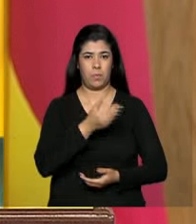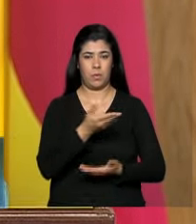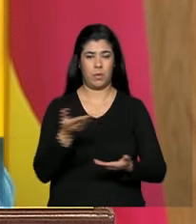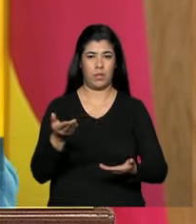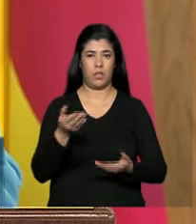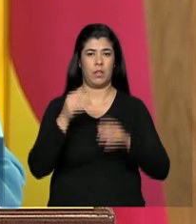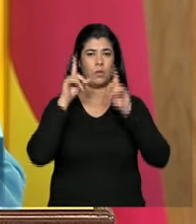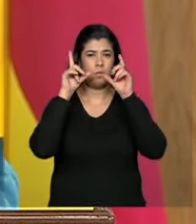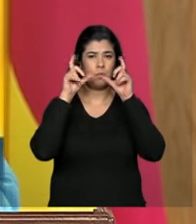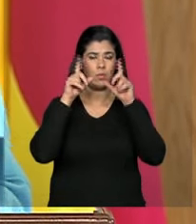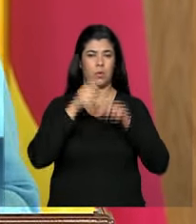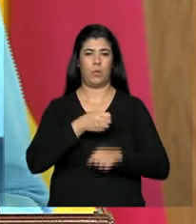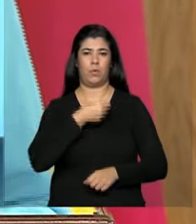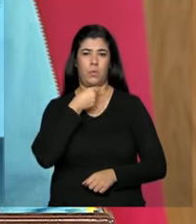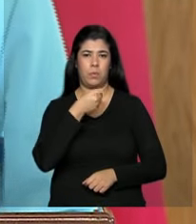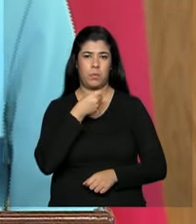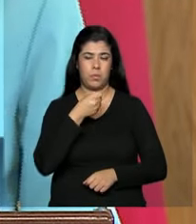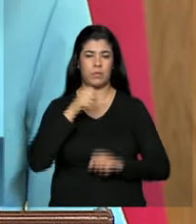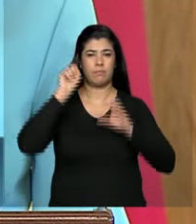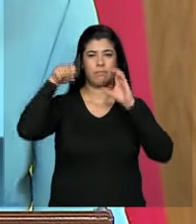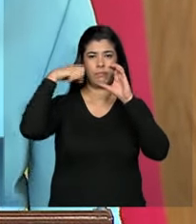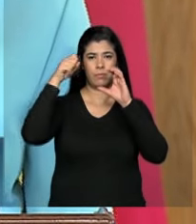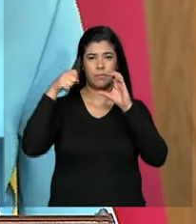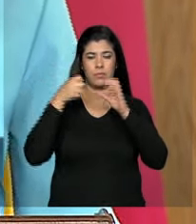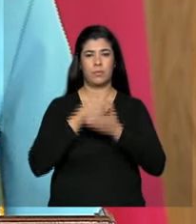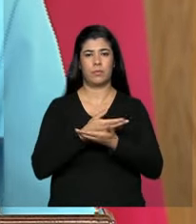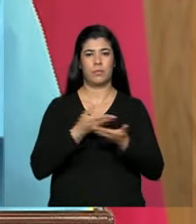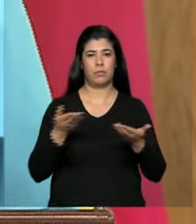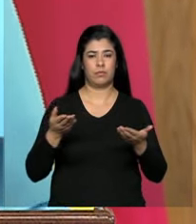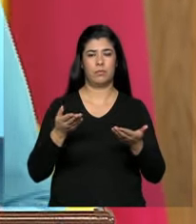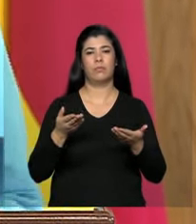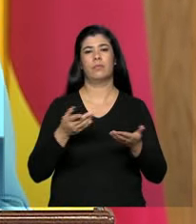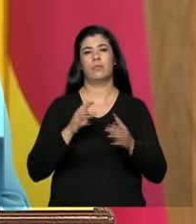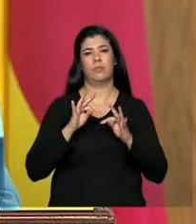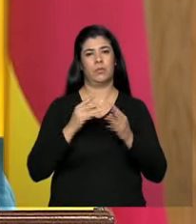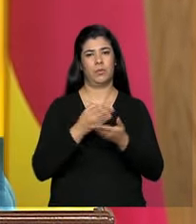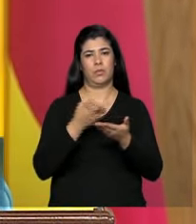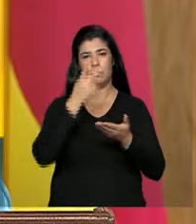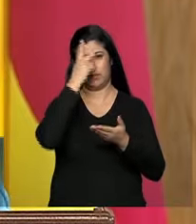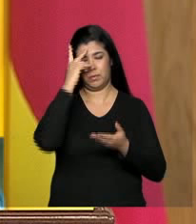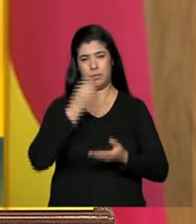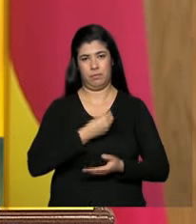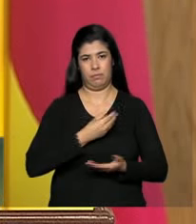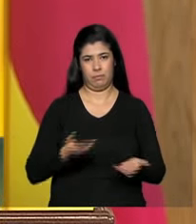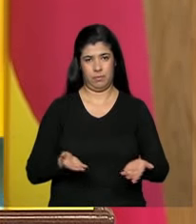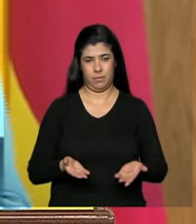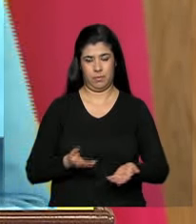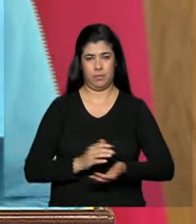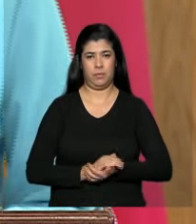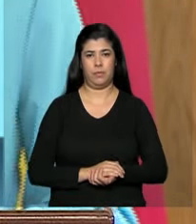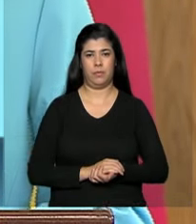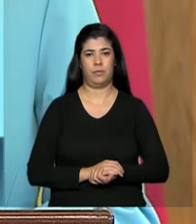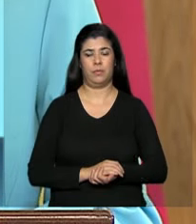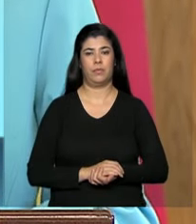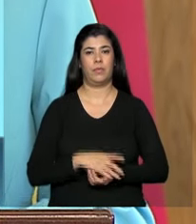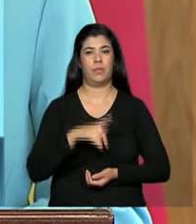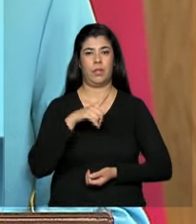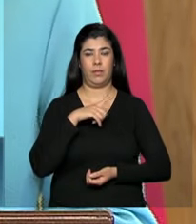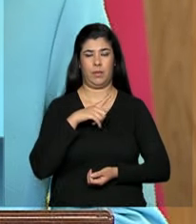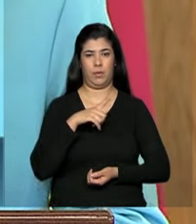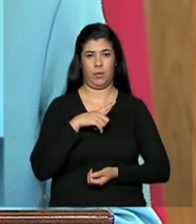fotógrafos, cinegrafistas, senhores jornalistas e senhoras jornalistas. Eu